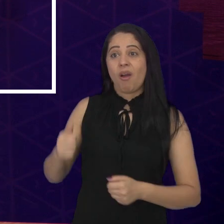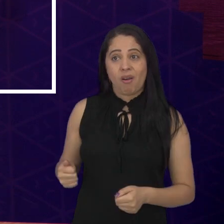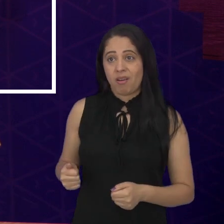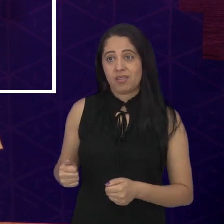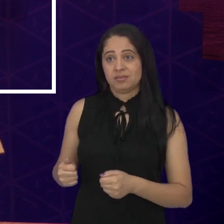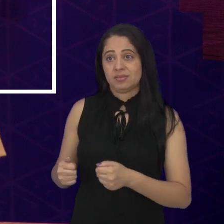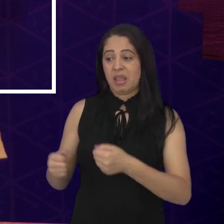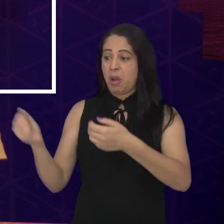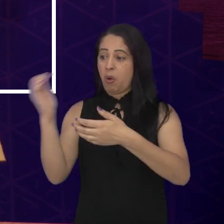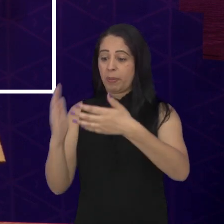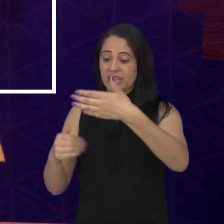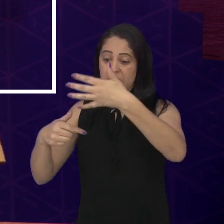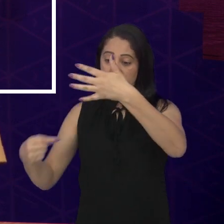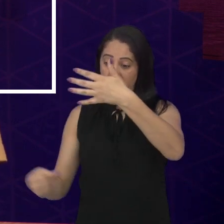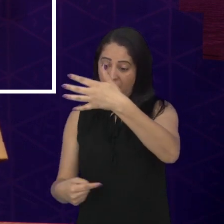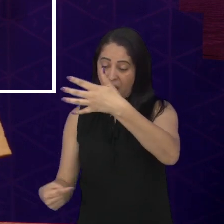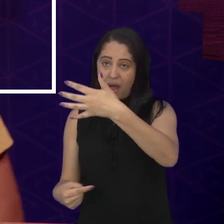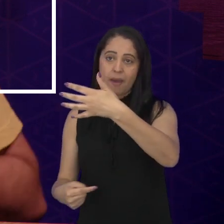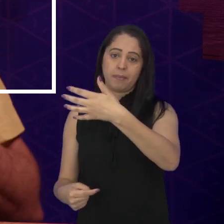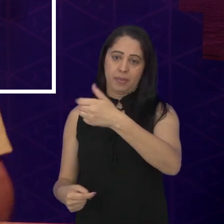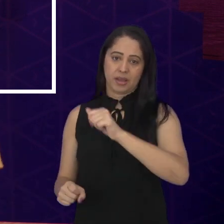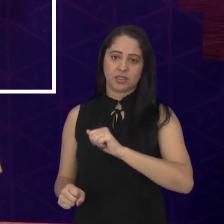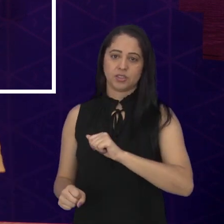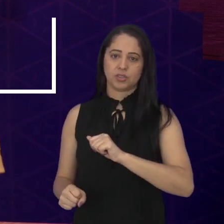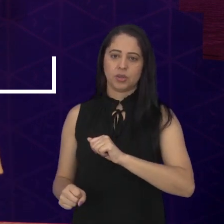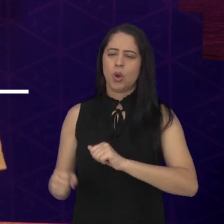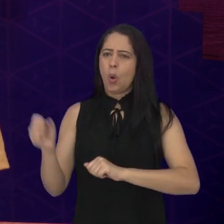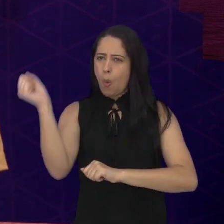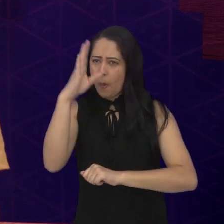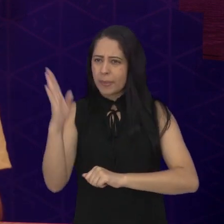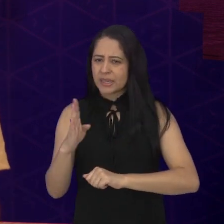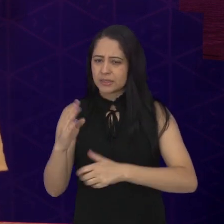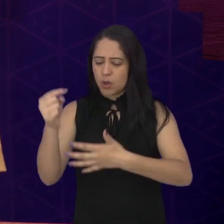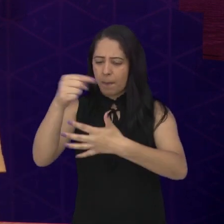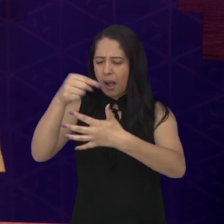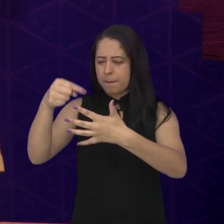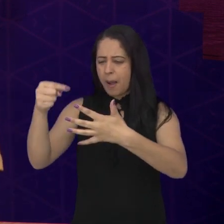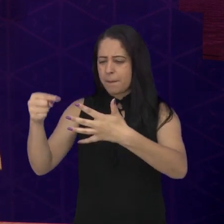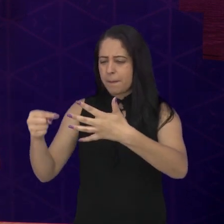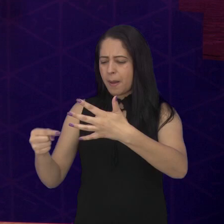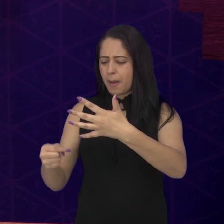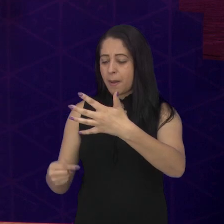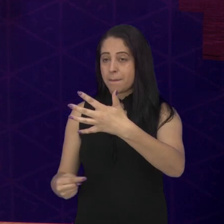Então, a gente ficou para trás. O Brasil tá em